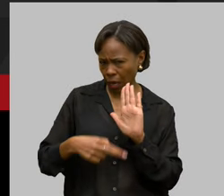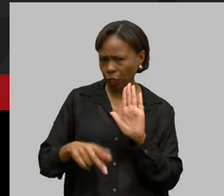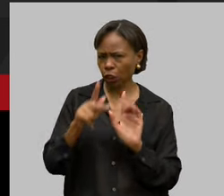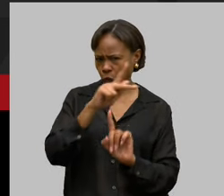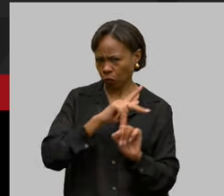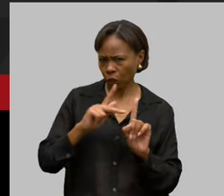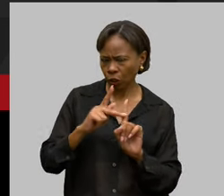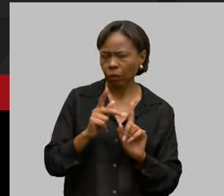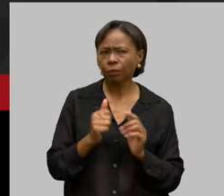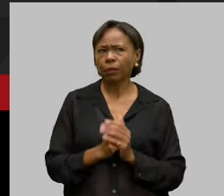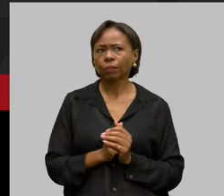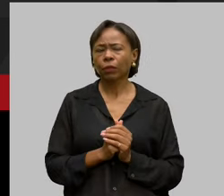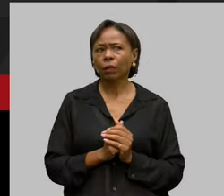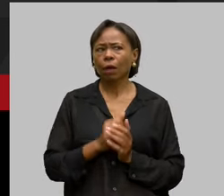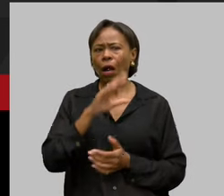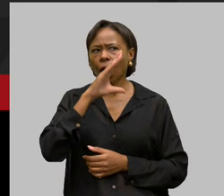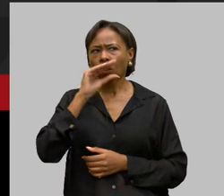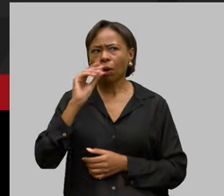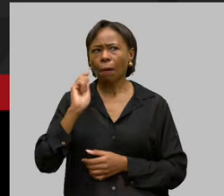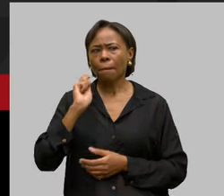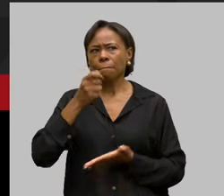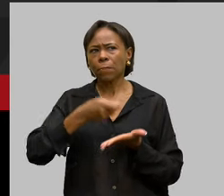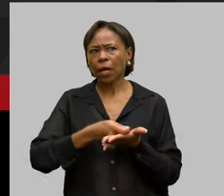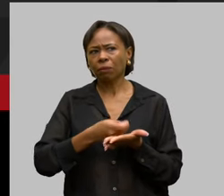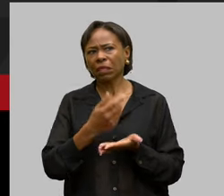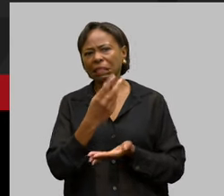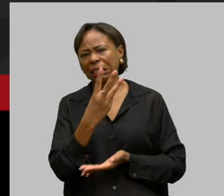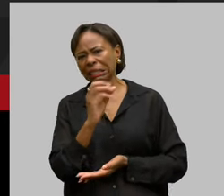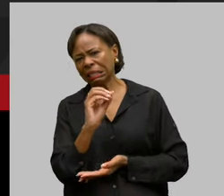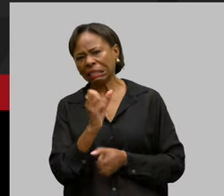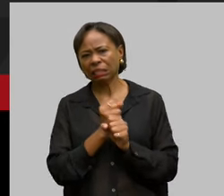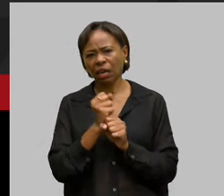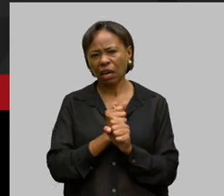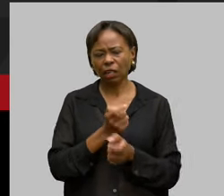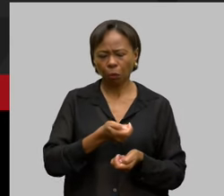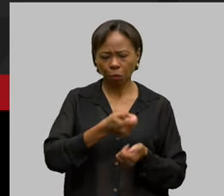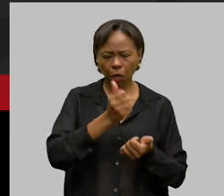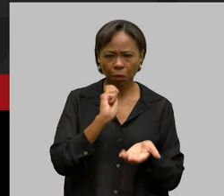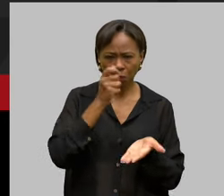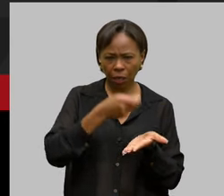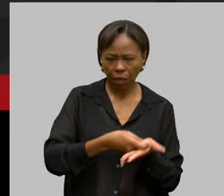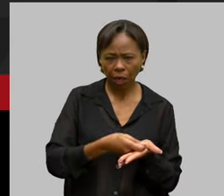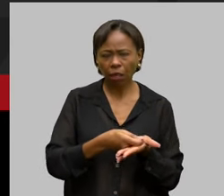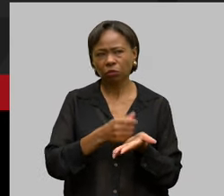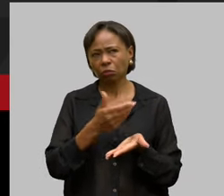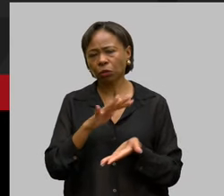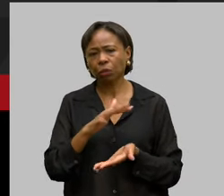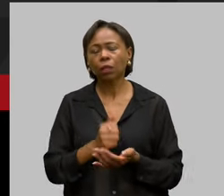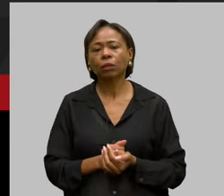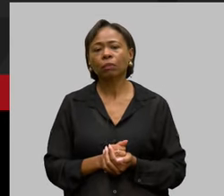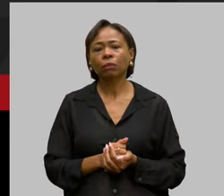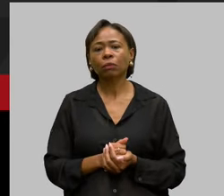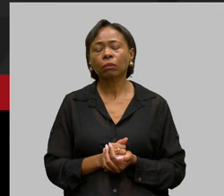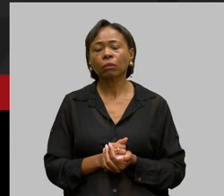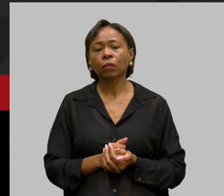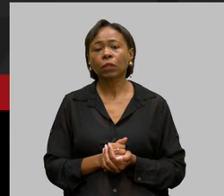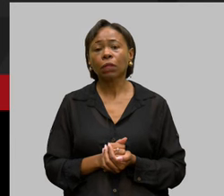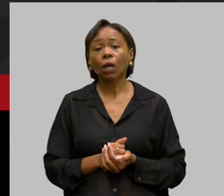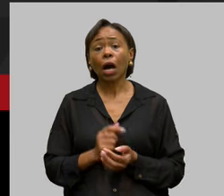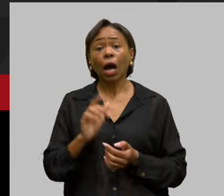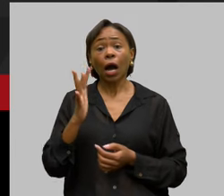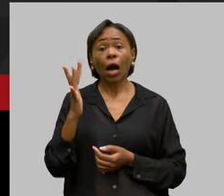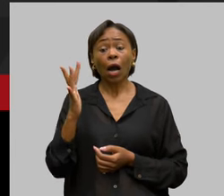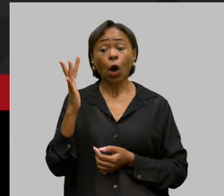30 anos de contribuição 35 anos de contribuição o regime próprio nascia num dia no dia seguinte aquele servidor já tinha direito a se